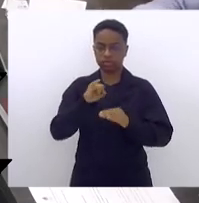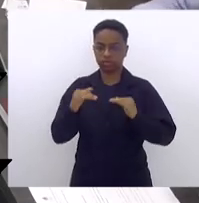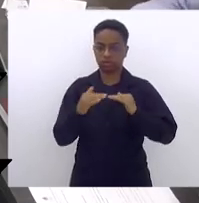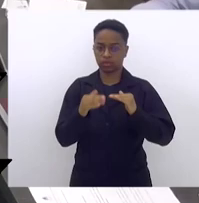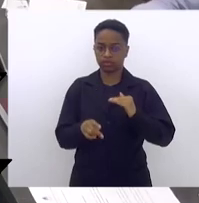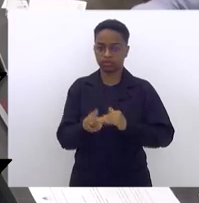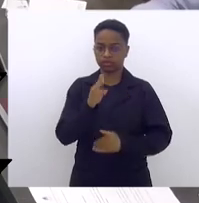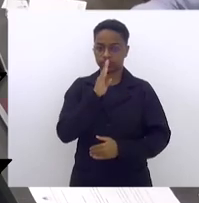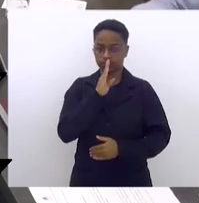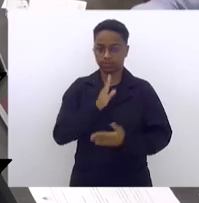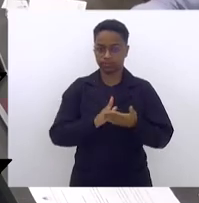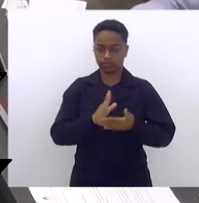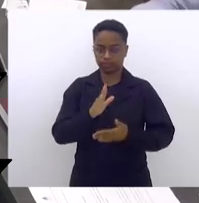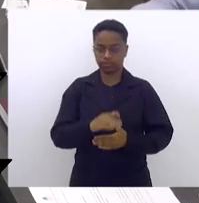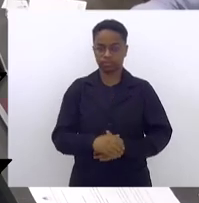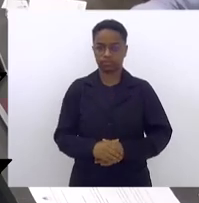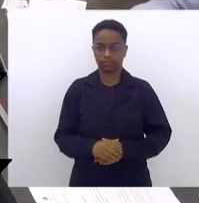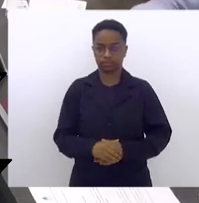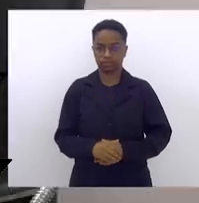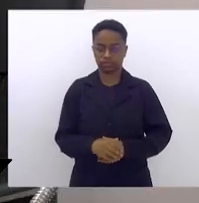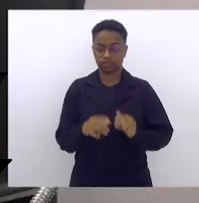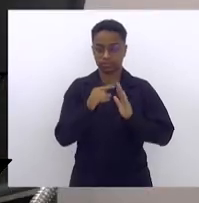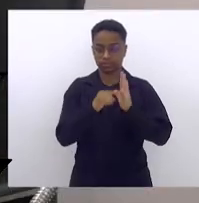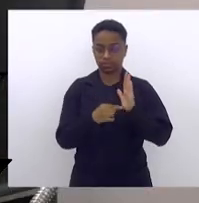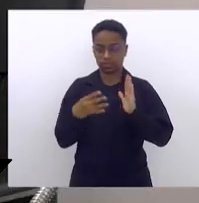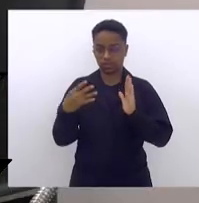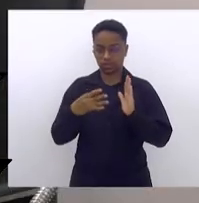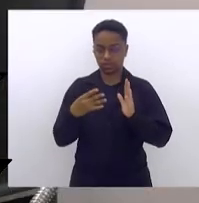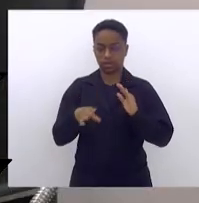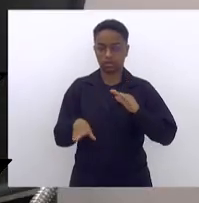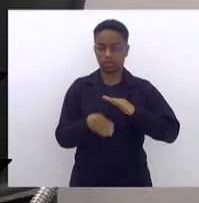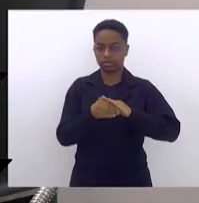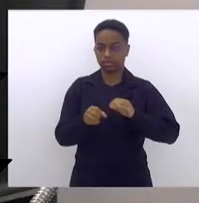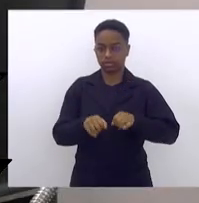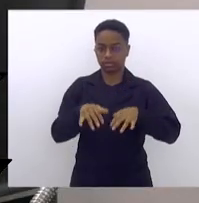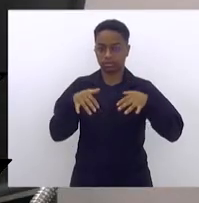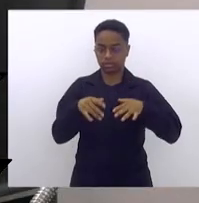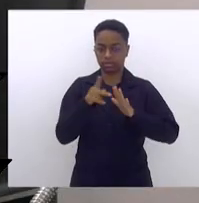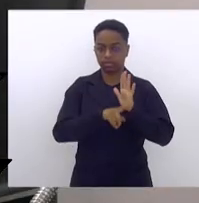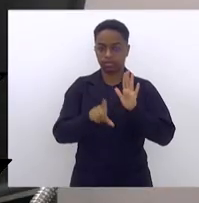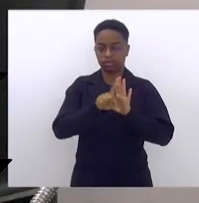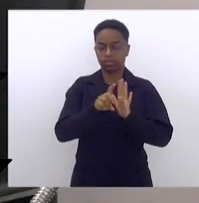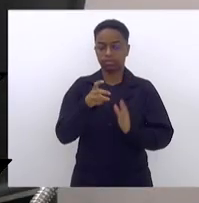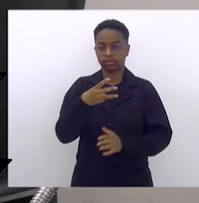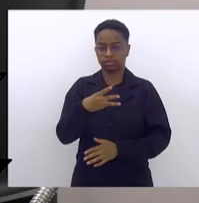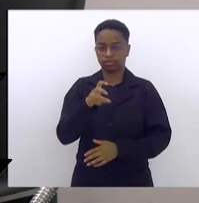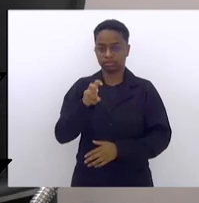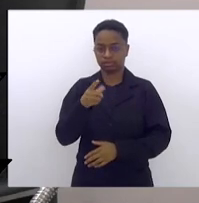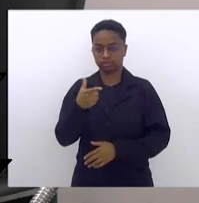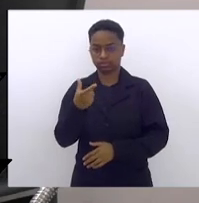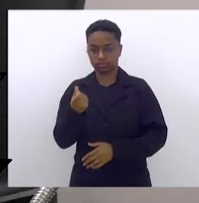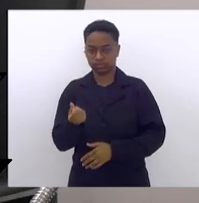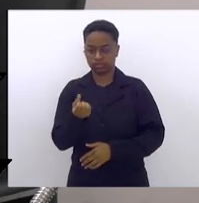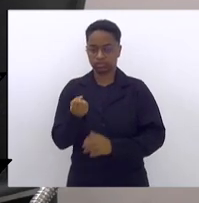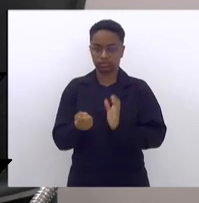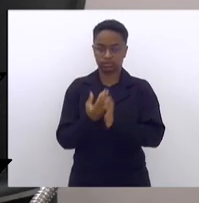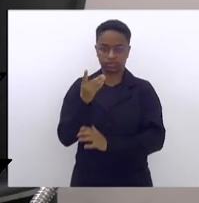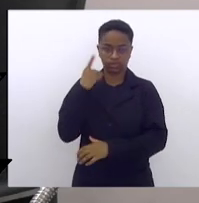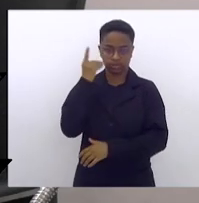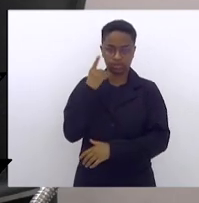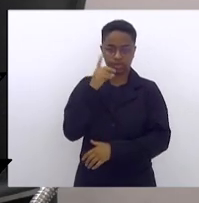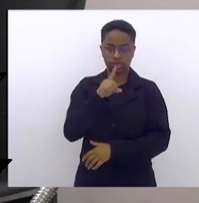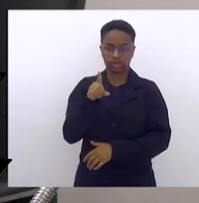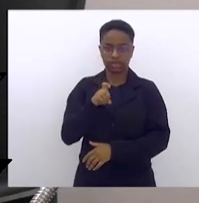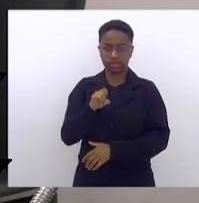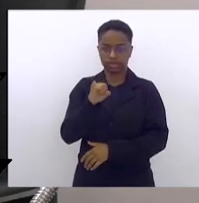que aprovam, permaneçam como estão, aprovado. Item 4 da pauta, emendas de plenário, OPL 3526 de 2017, autoria da deputada Zeidan, que